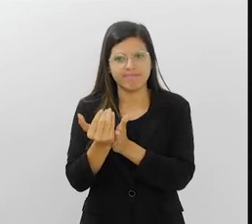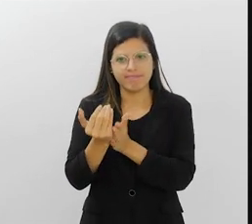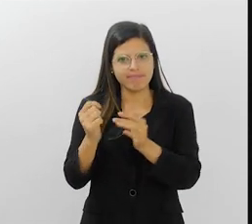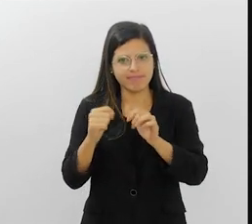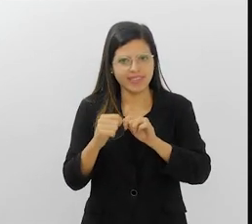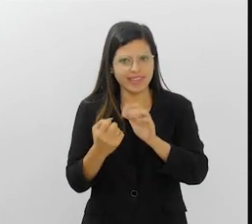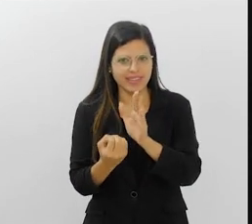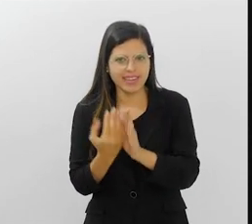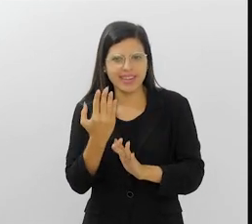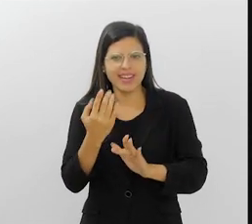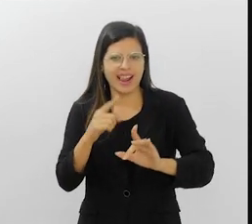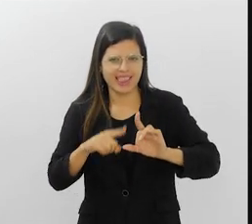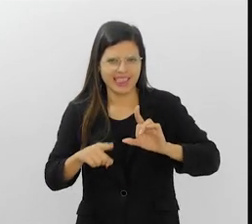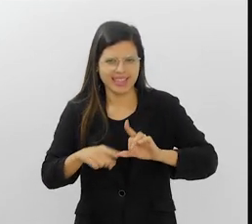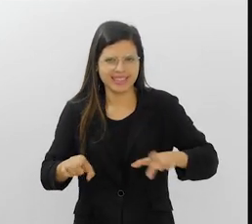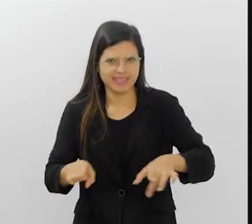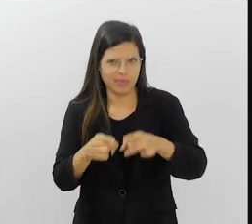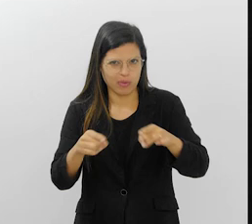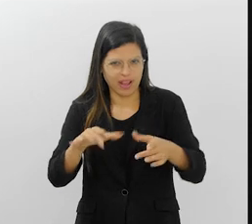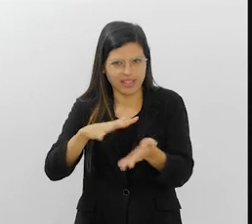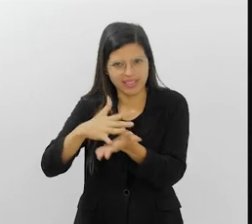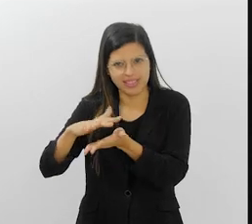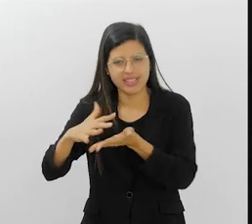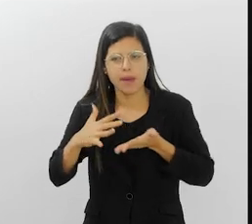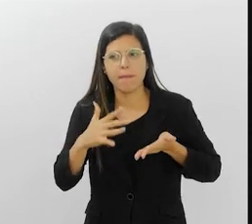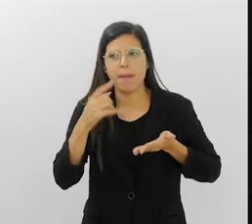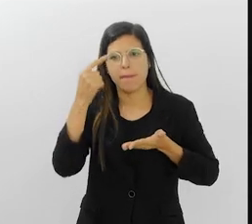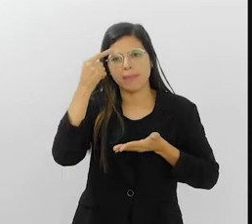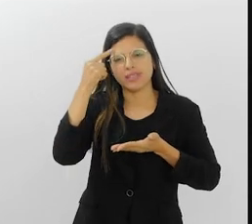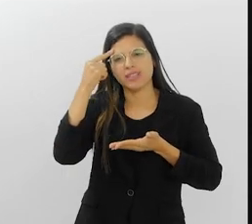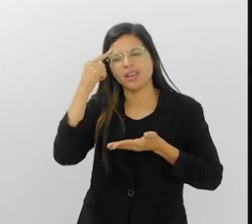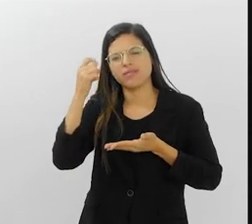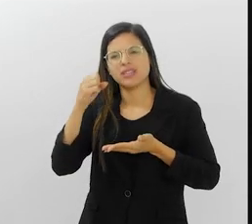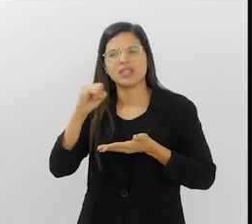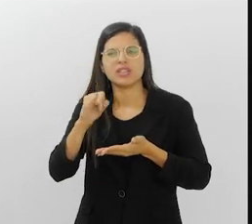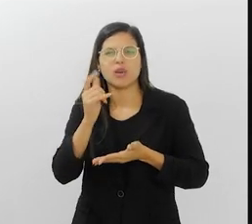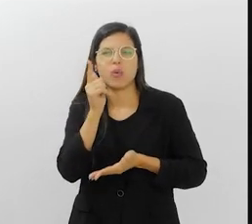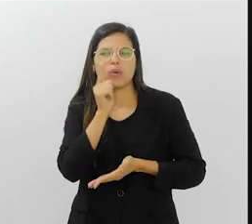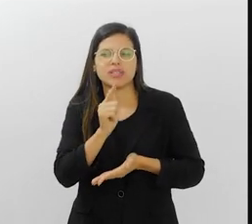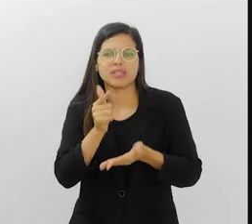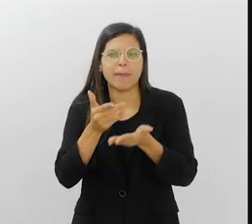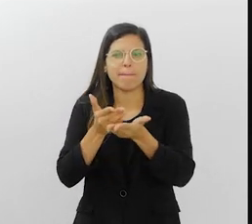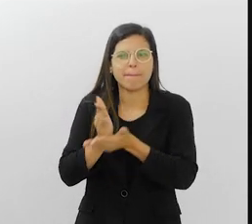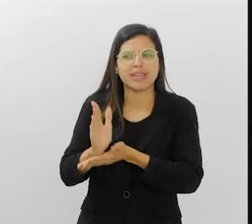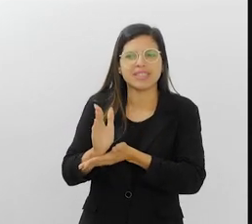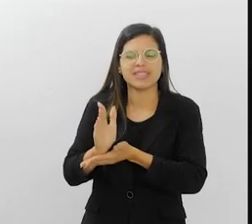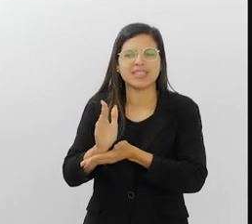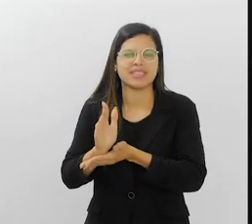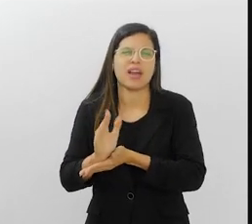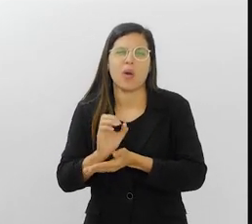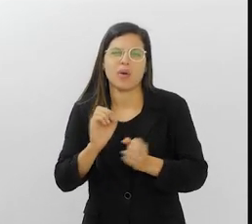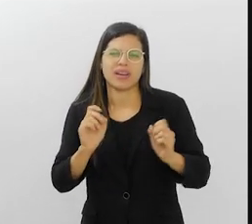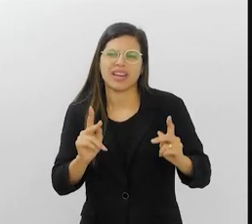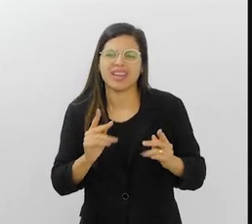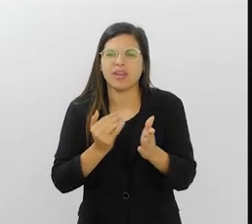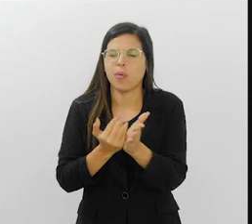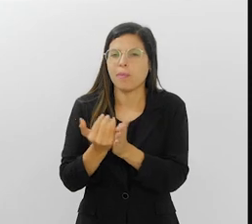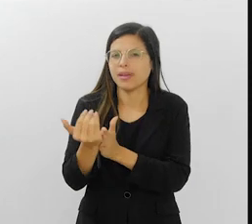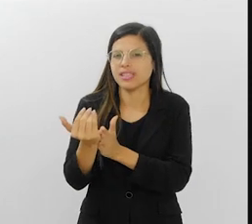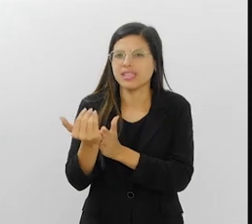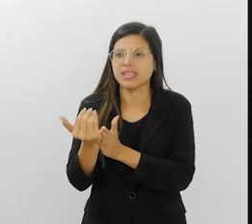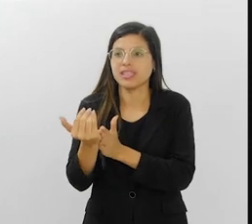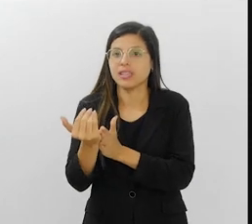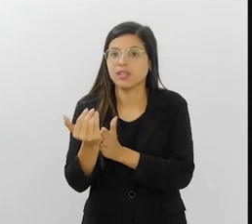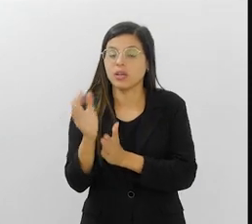a fazer samba, eu achava assim, se eu passar do primeiro corte, tá bacana. É uma brincadeira que tá